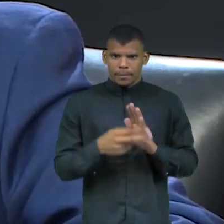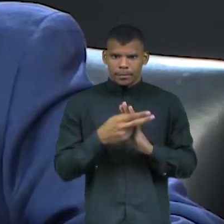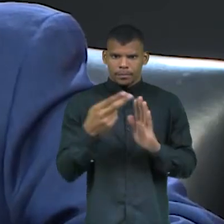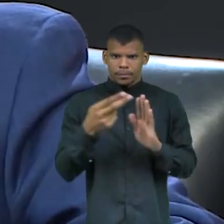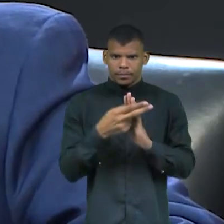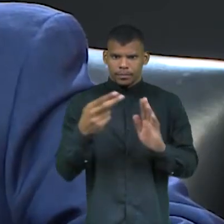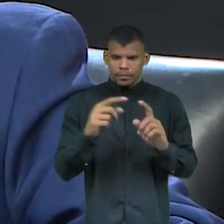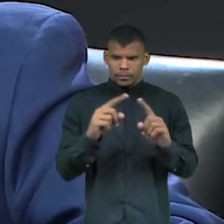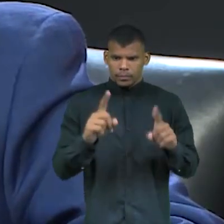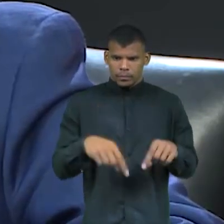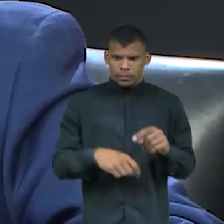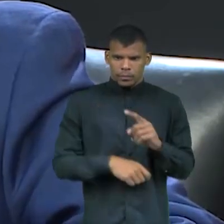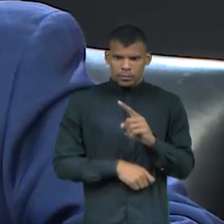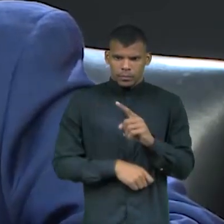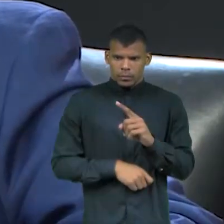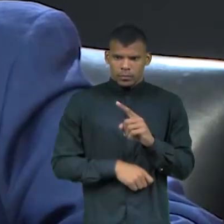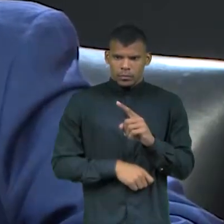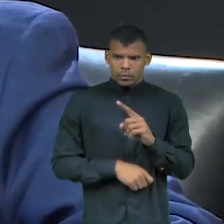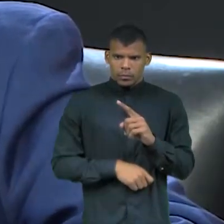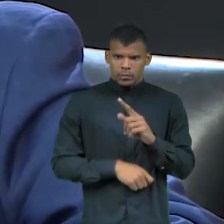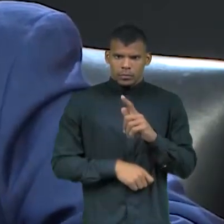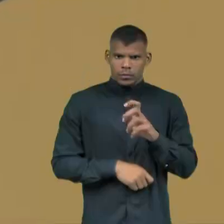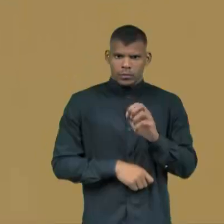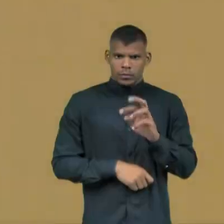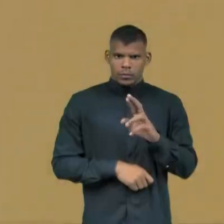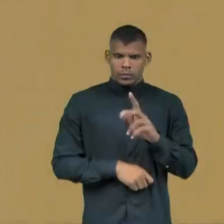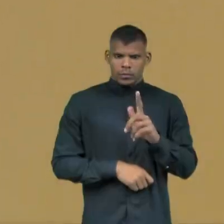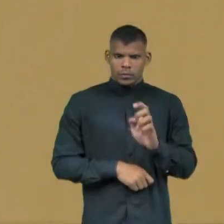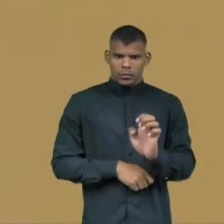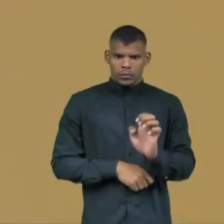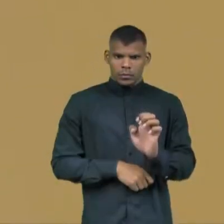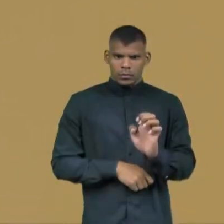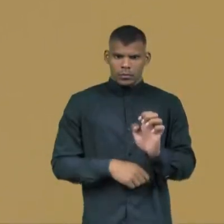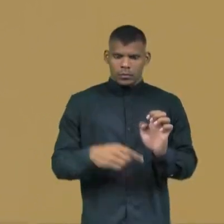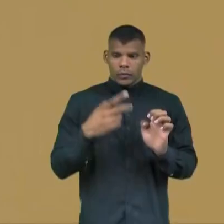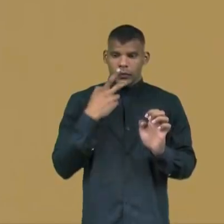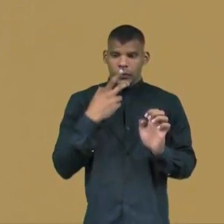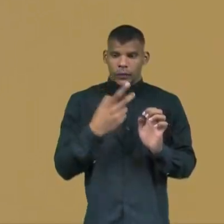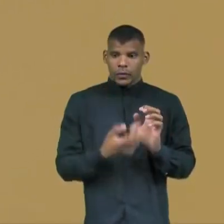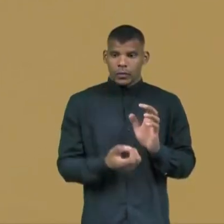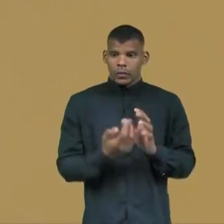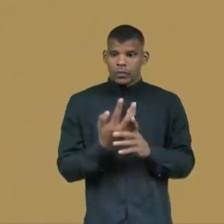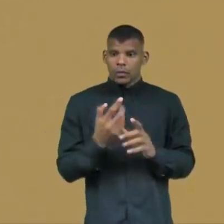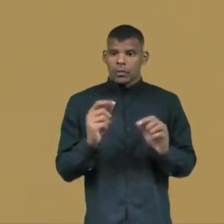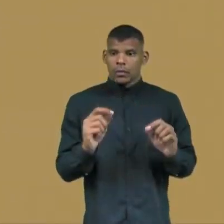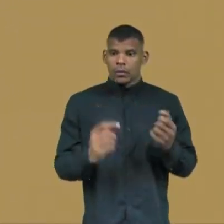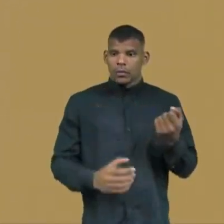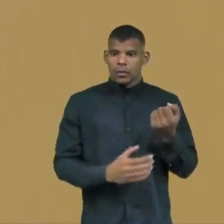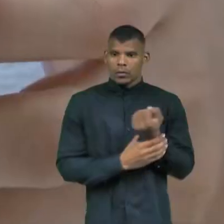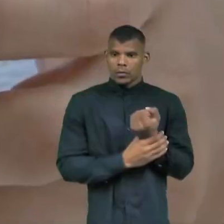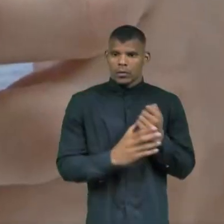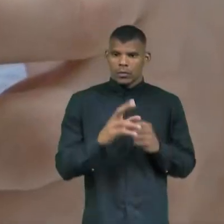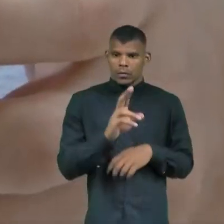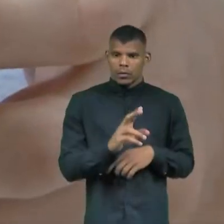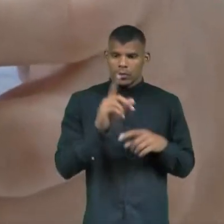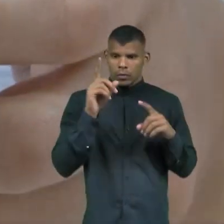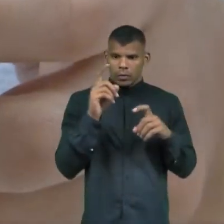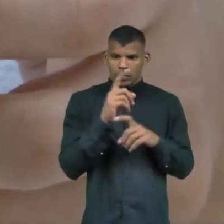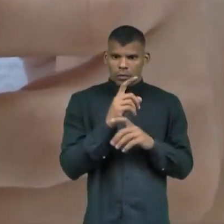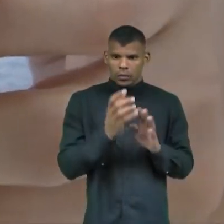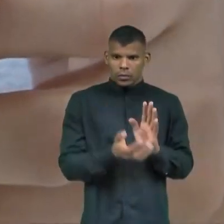lei, senador Jorge Saif, do PL de Santa Catarina, a medida cria garantias aos usuários e dificulta a remoção